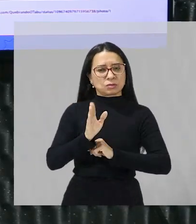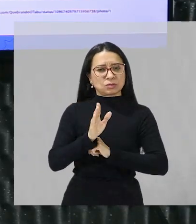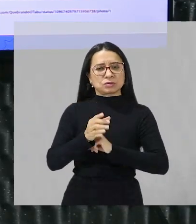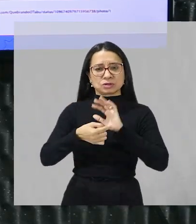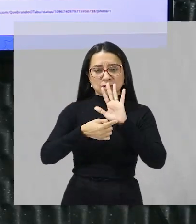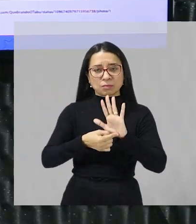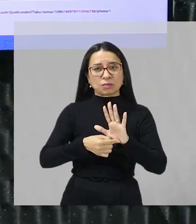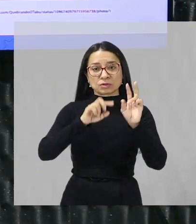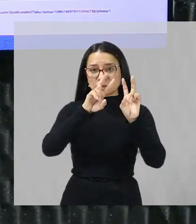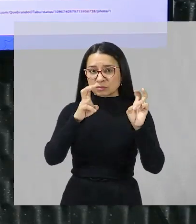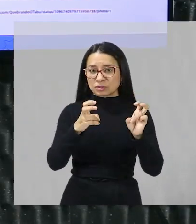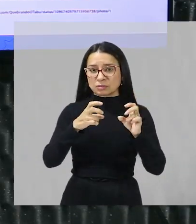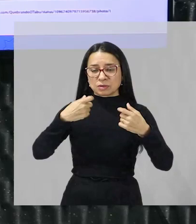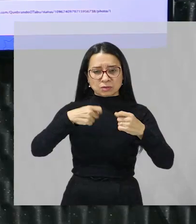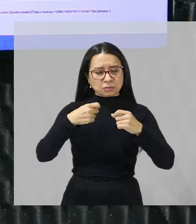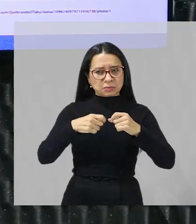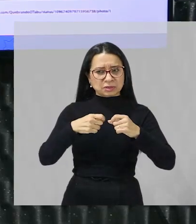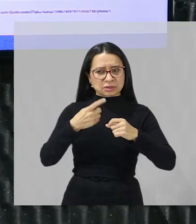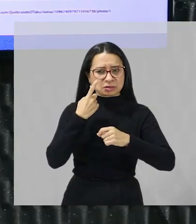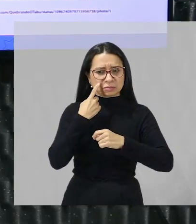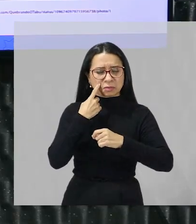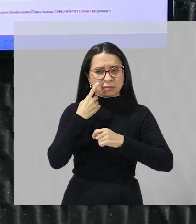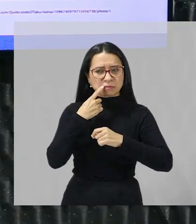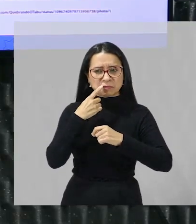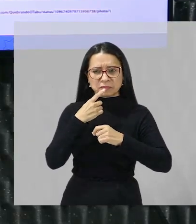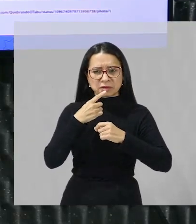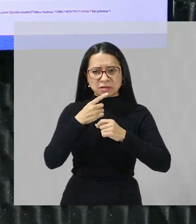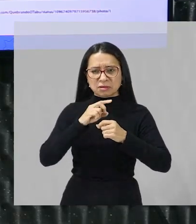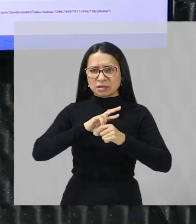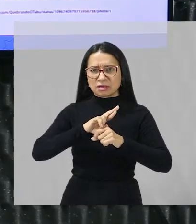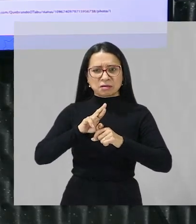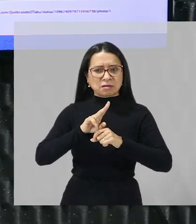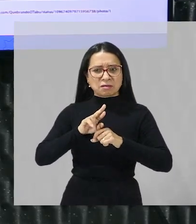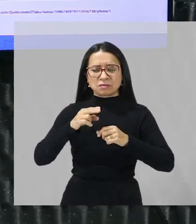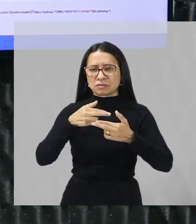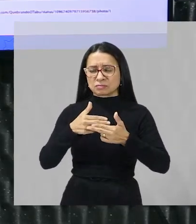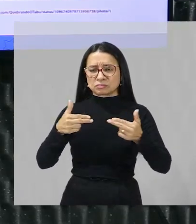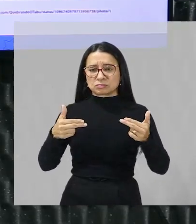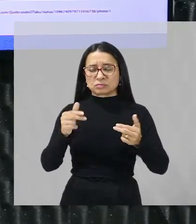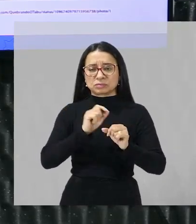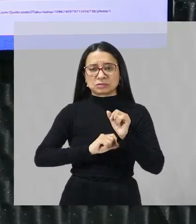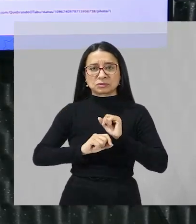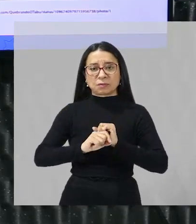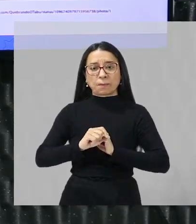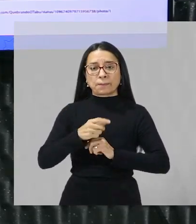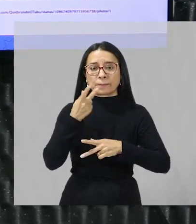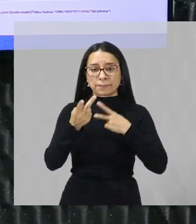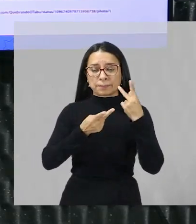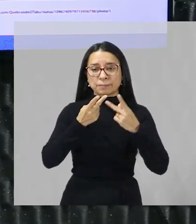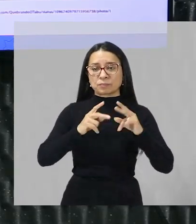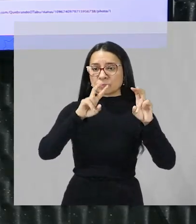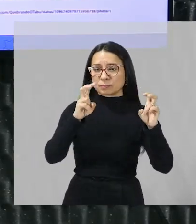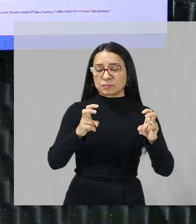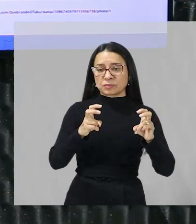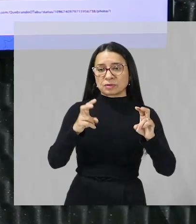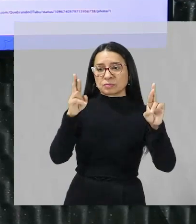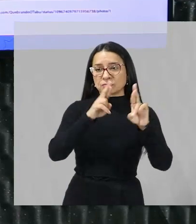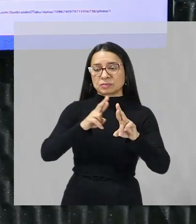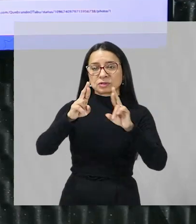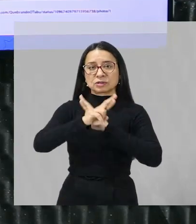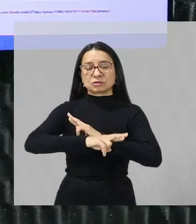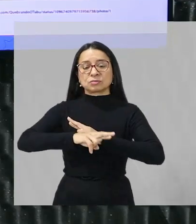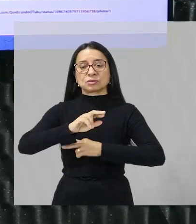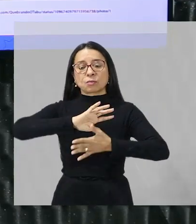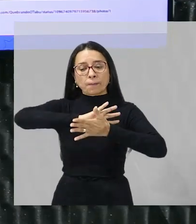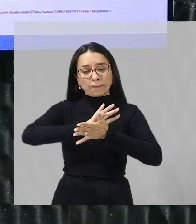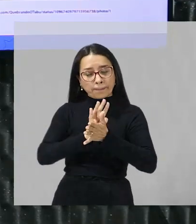presente o tema, não precisa nem você analisar tanta coisa. Ele já está te falando que o tema dessa questão é sobre preconceito racial,